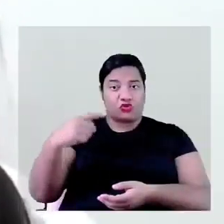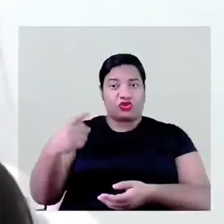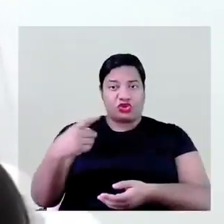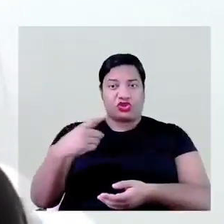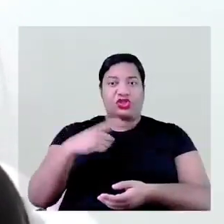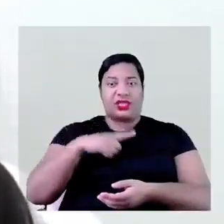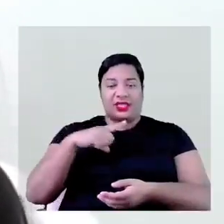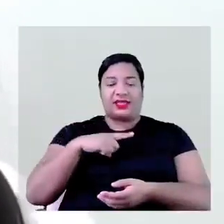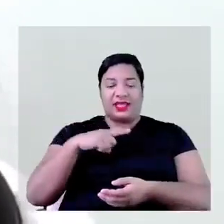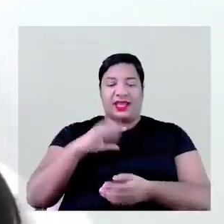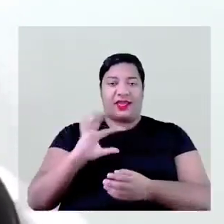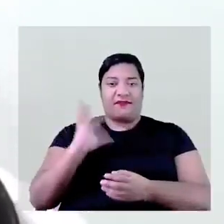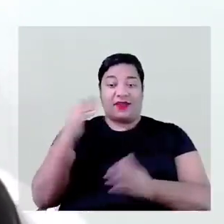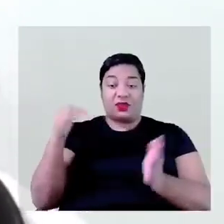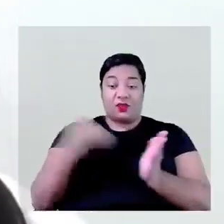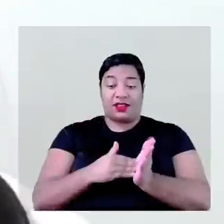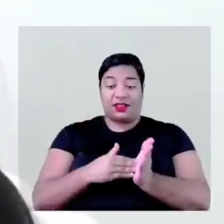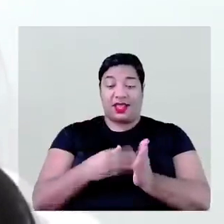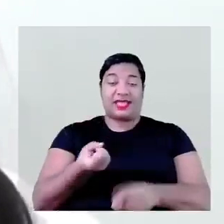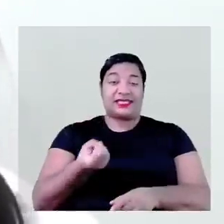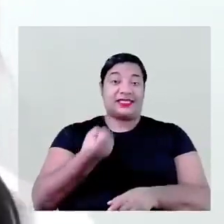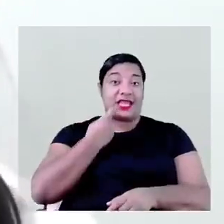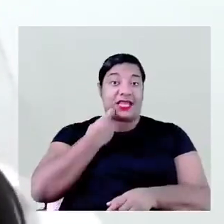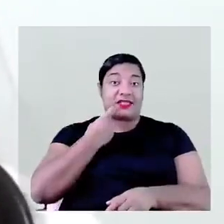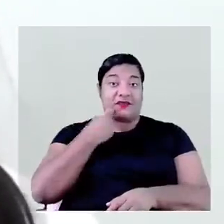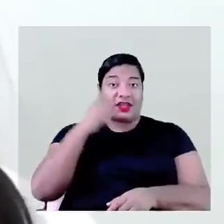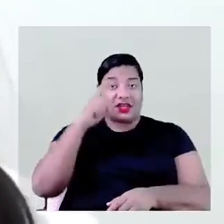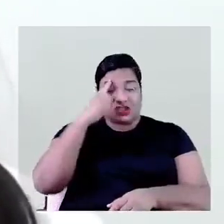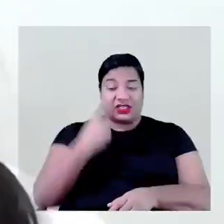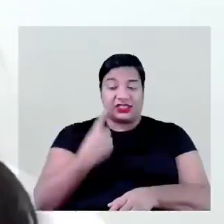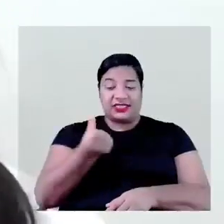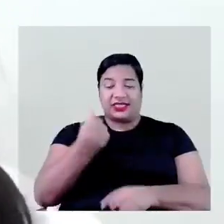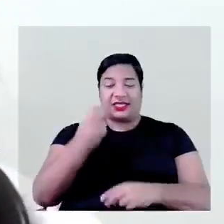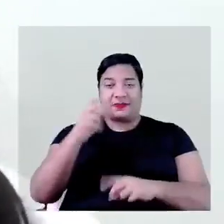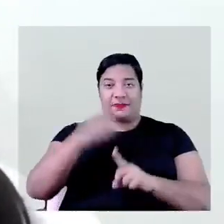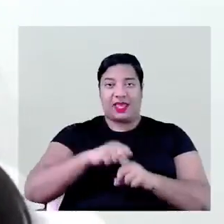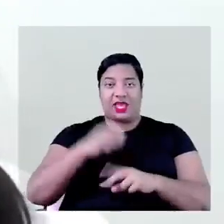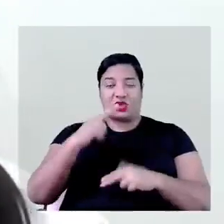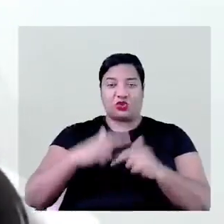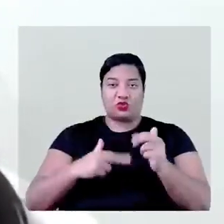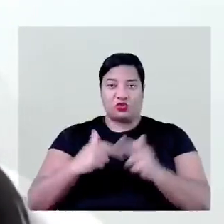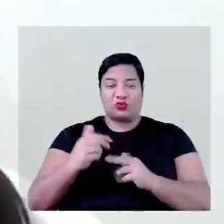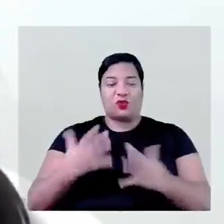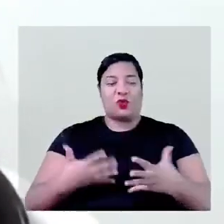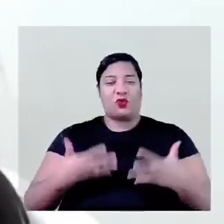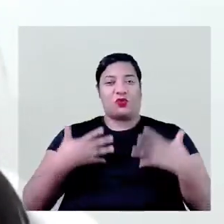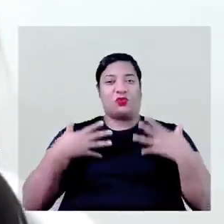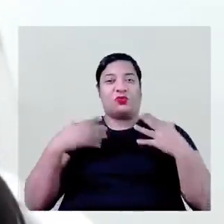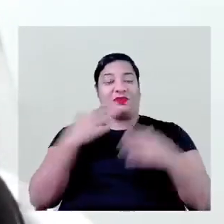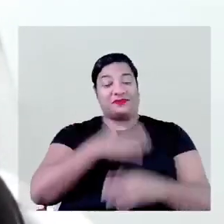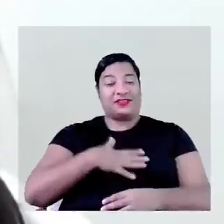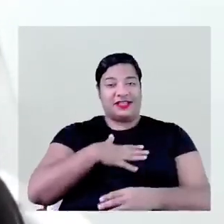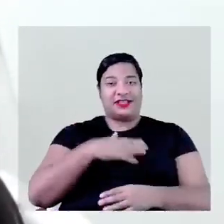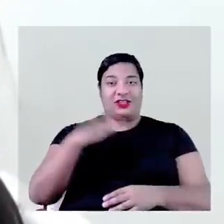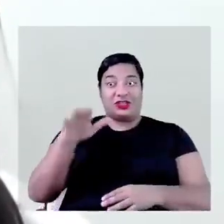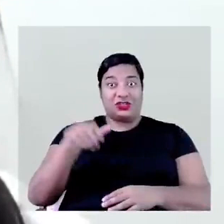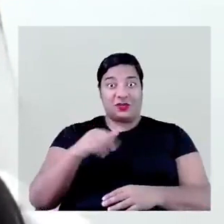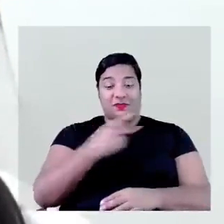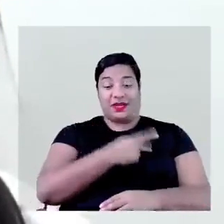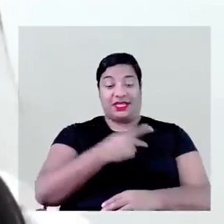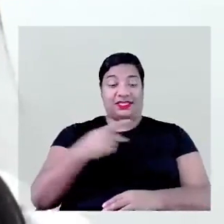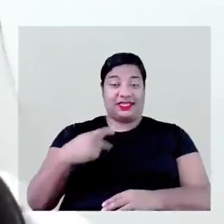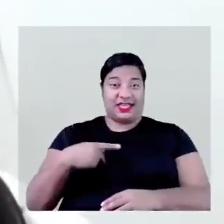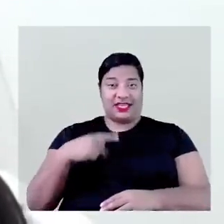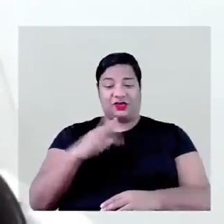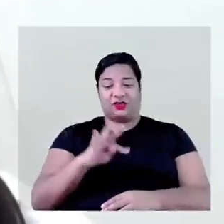até sexta-feira, dia 16 de junho. E é com muito orgulho e satisfação que anuncio o presidente do Tribunal Regional